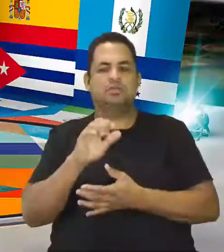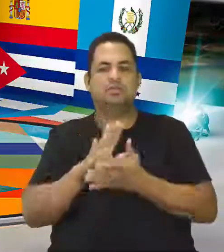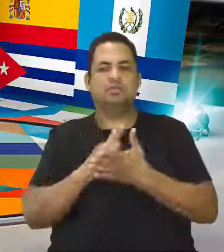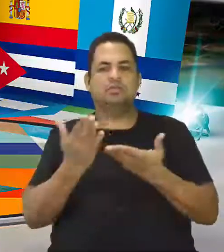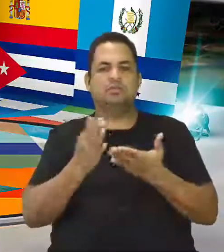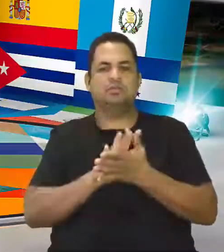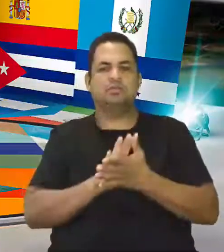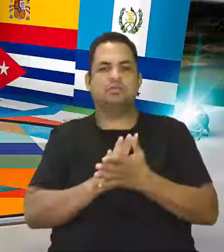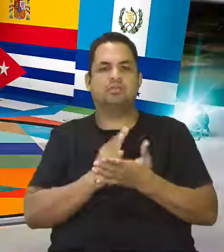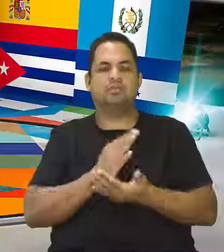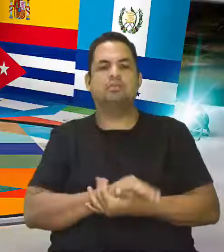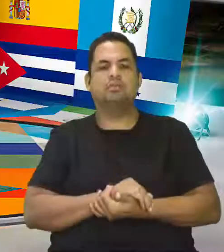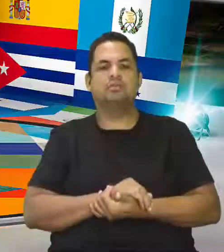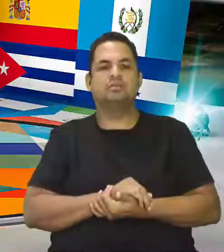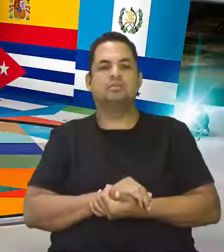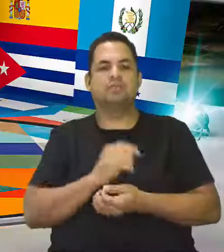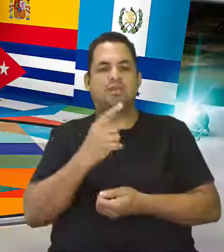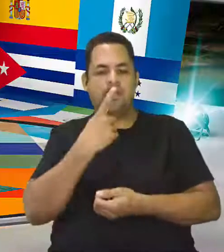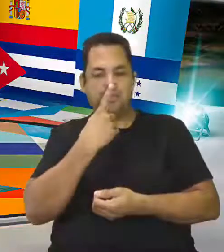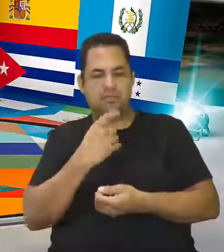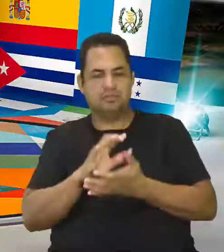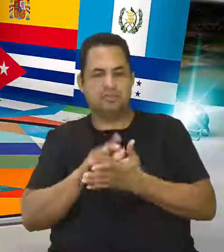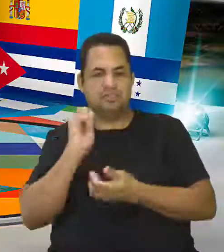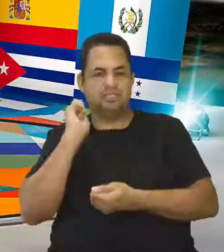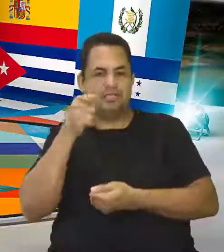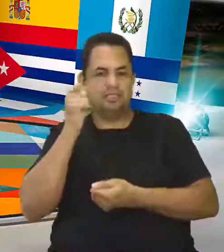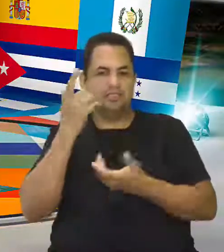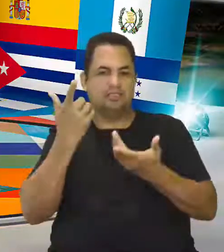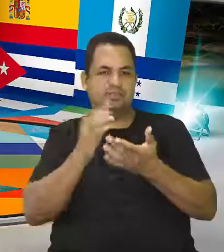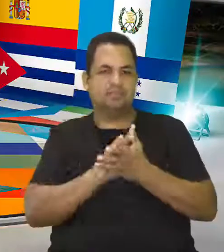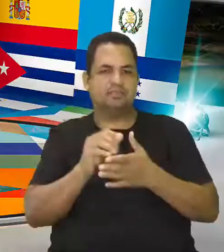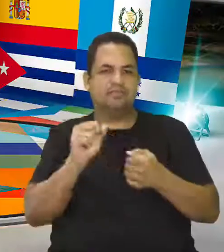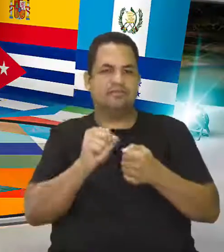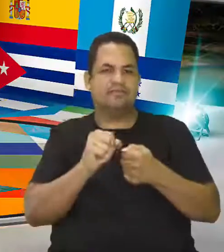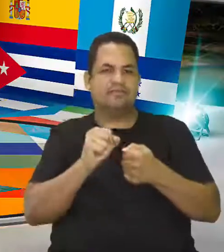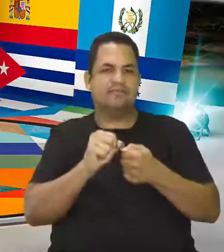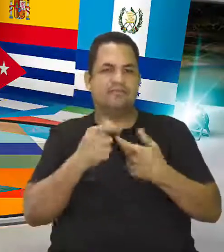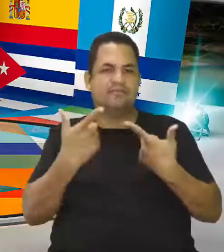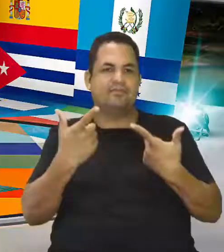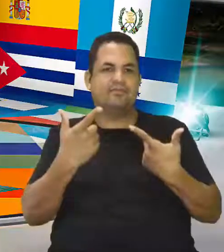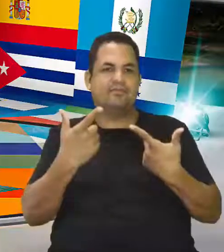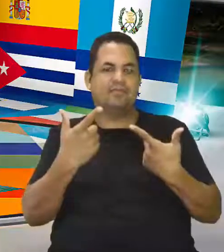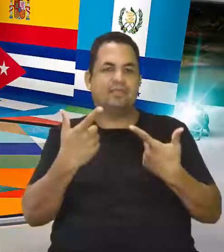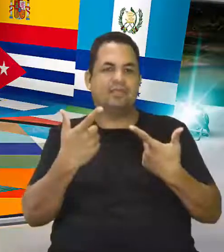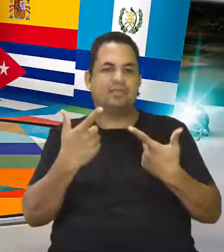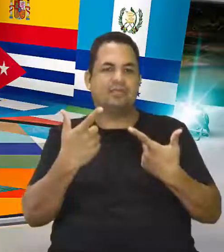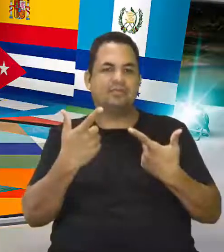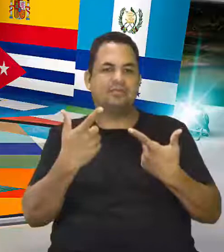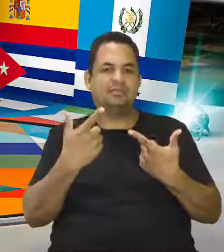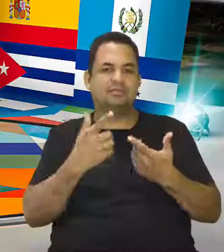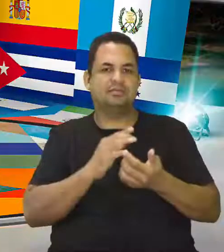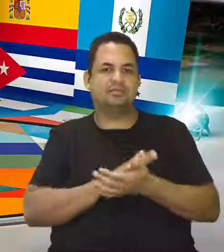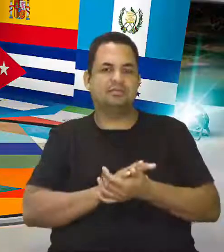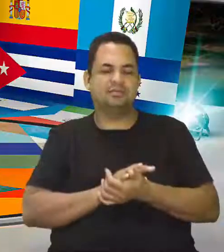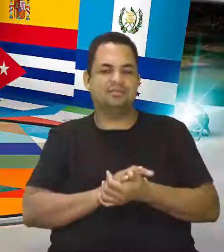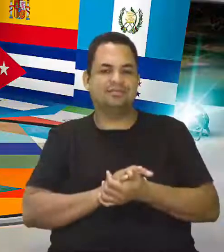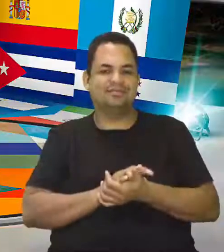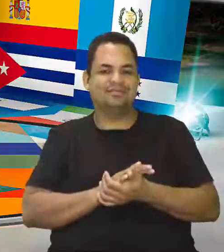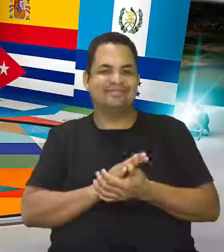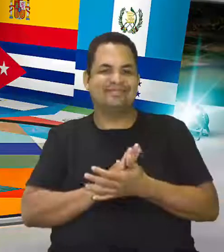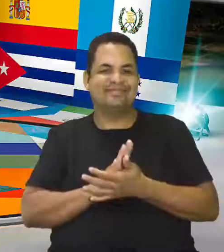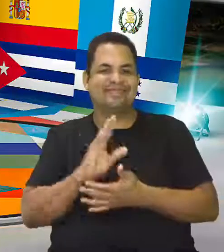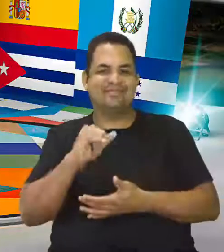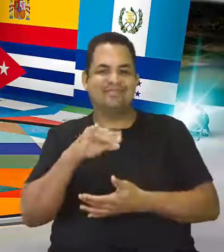algumas bruxariazinhas, ensinando você a fazer alguma coisa. Chega a ser, às vezes, até macabro,